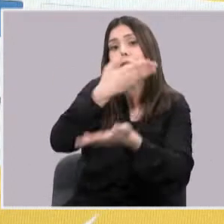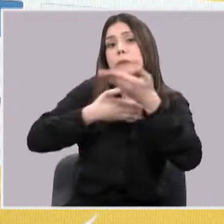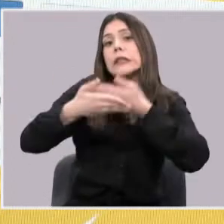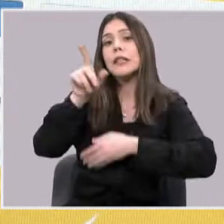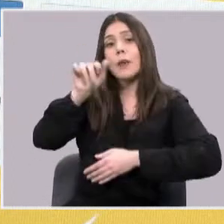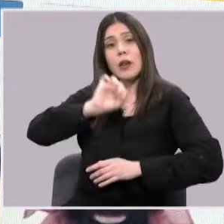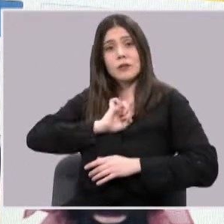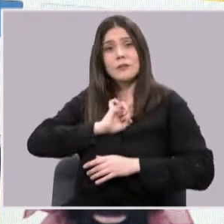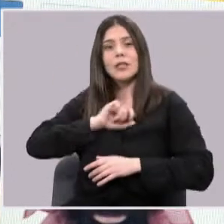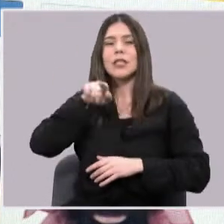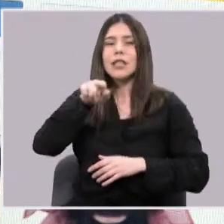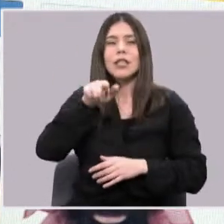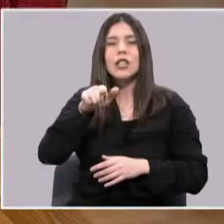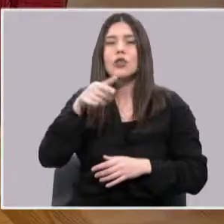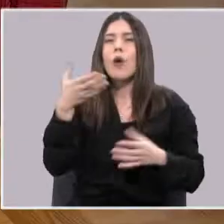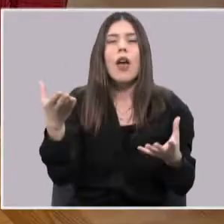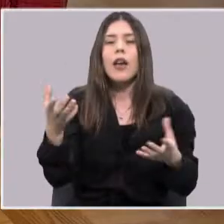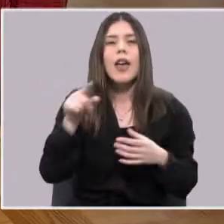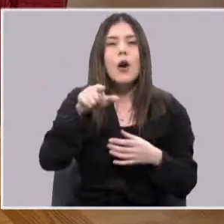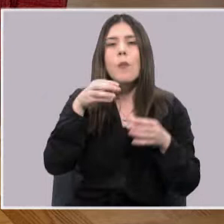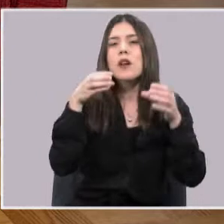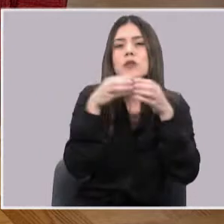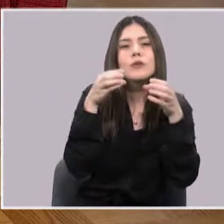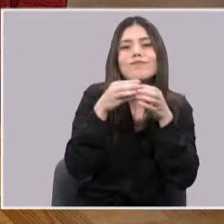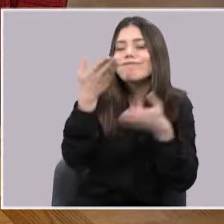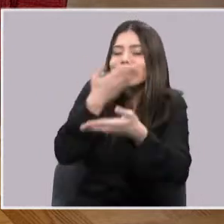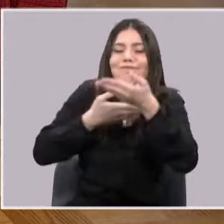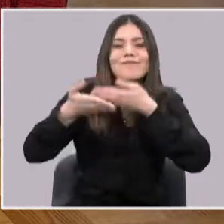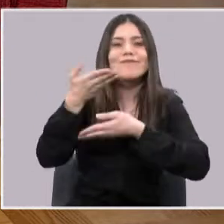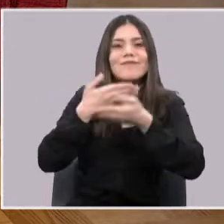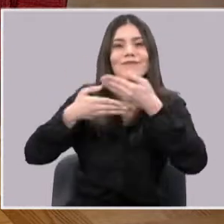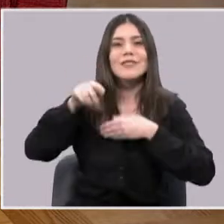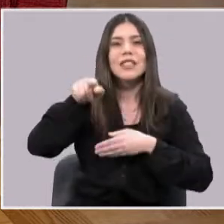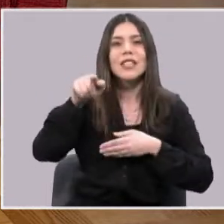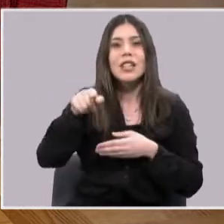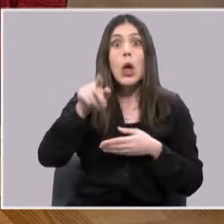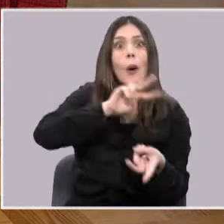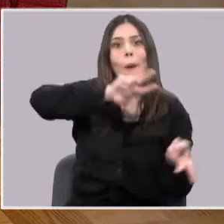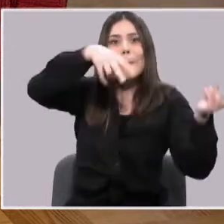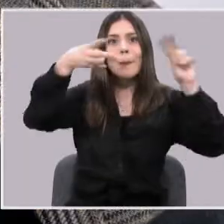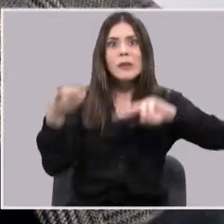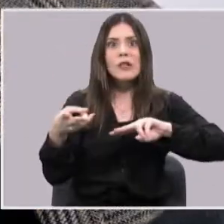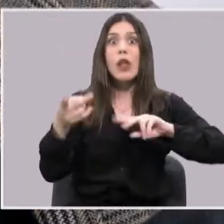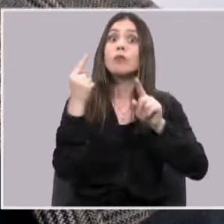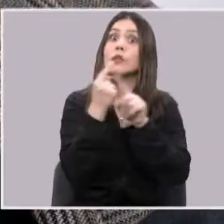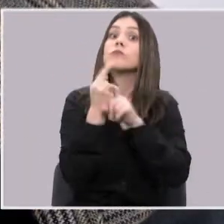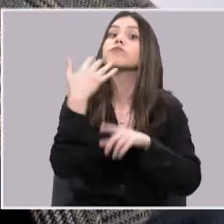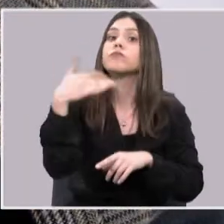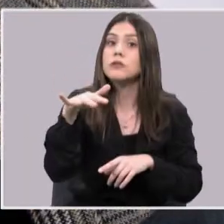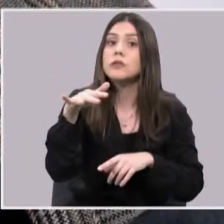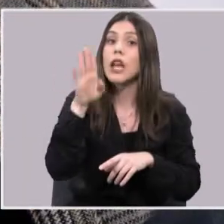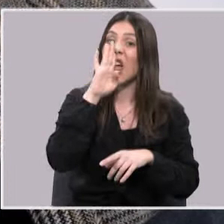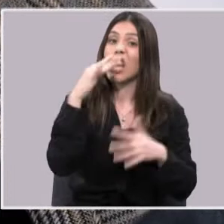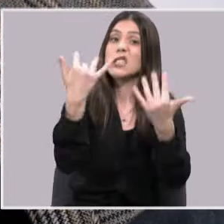espera que ele partilhe também. Tudo isto potenciado ao extremo gera uma comunidade de partilhas que se pode transformar num